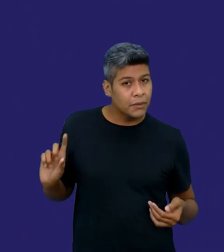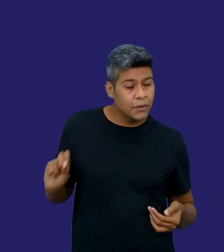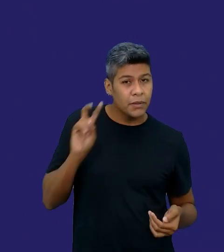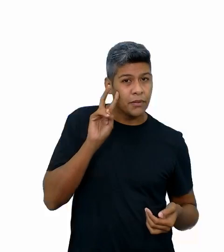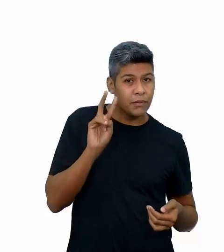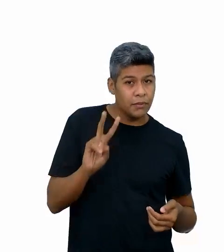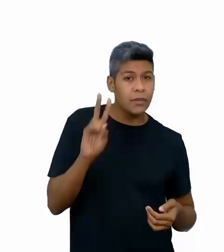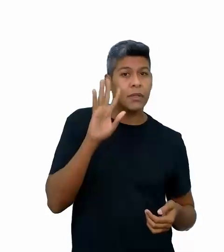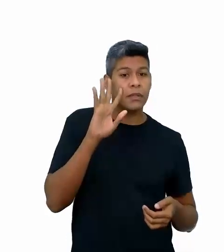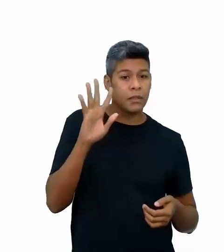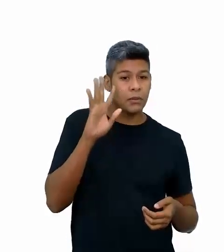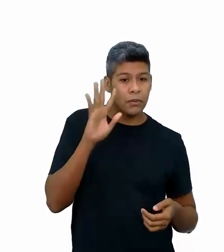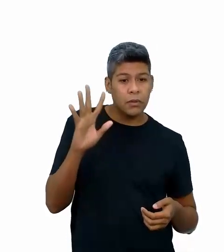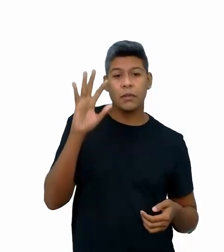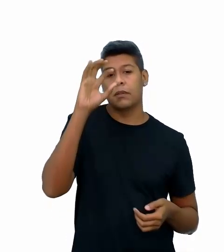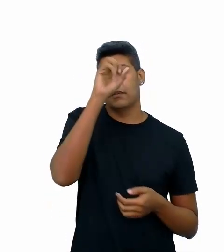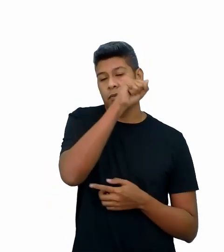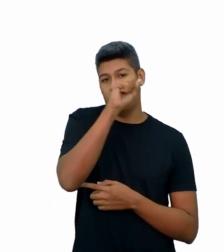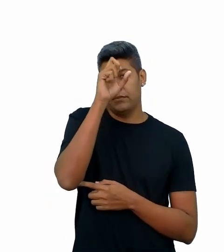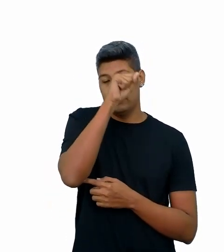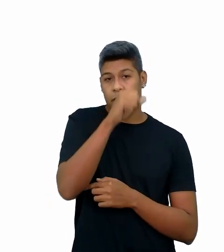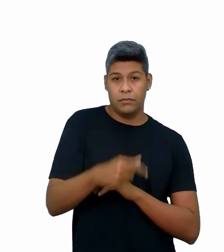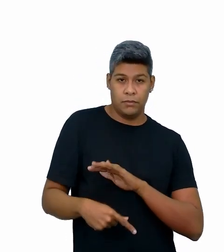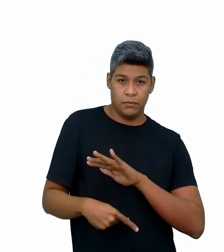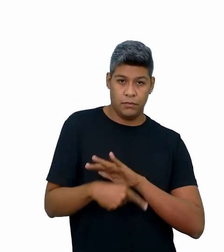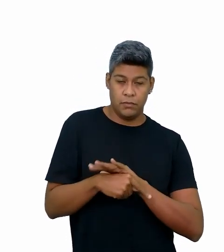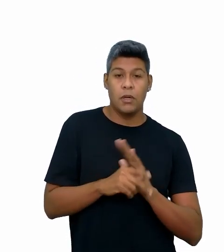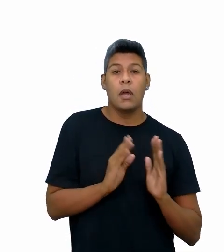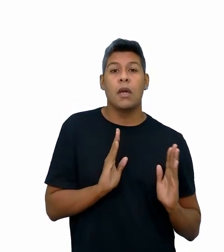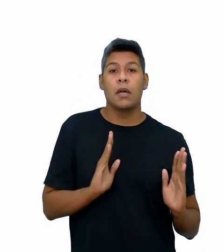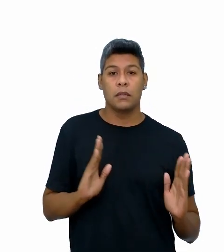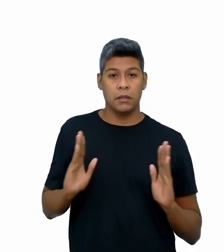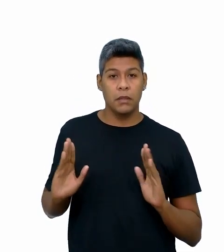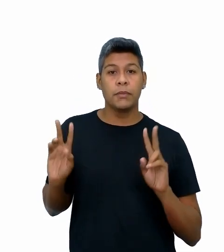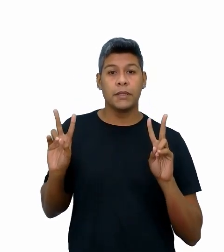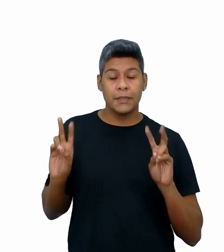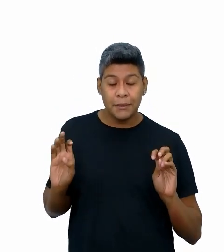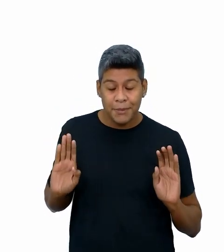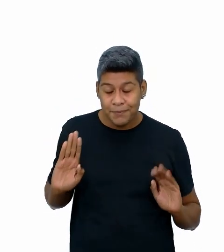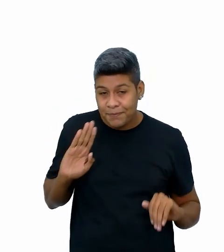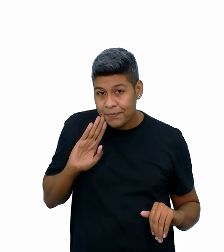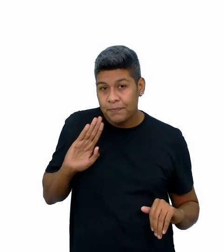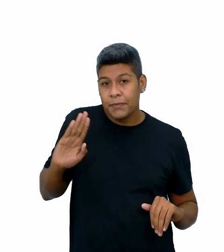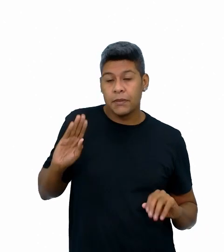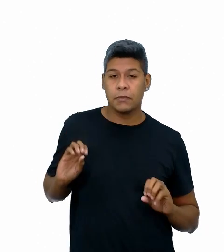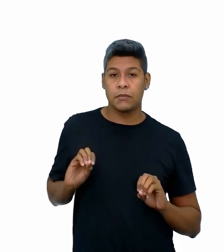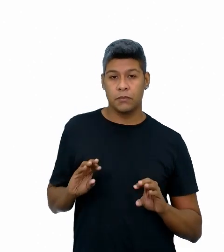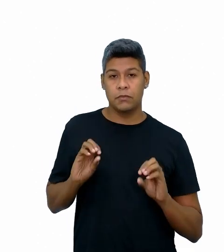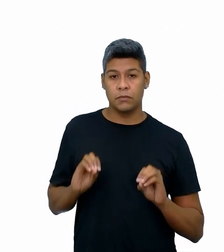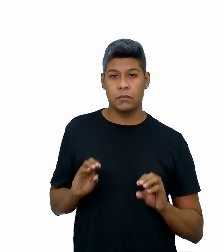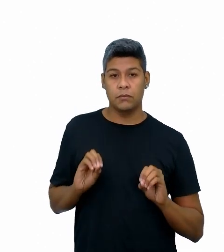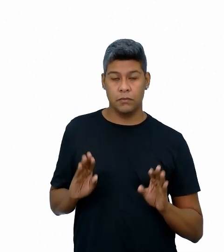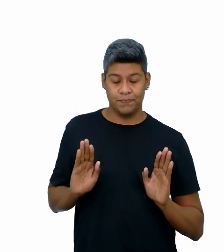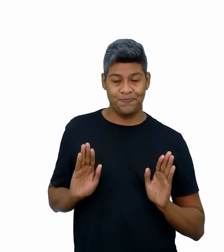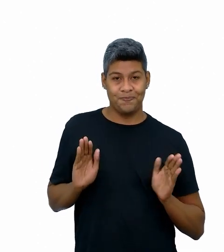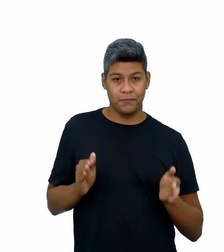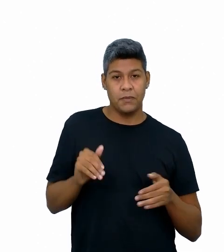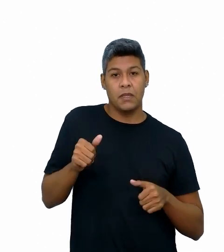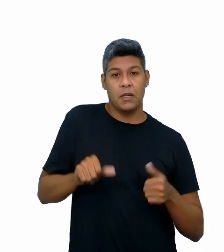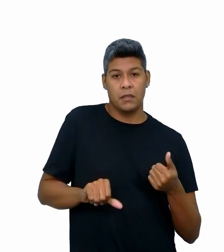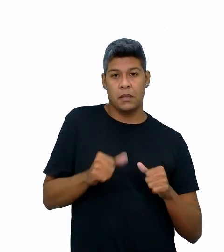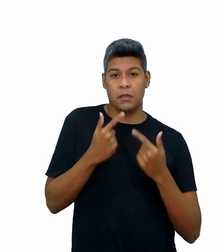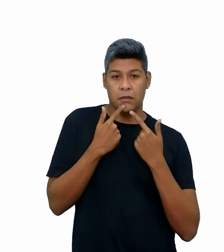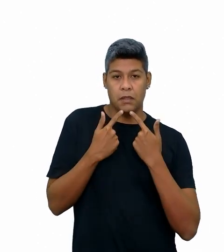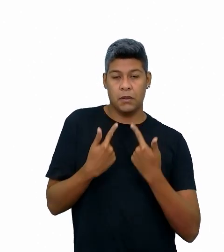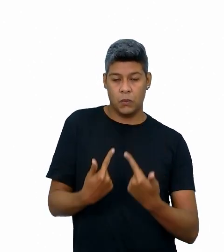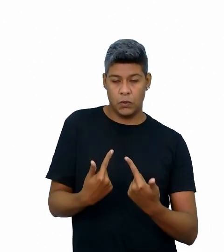aspectos teóricos apresentados na formação de etapa sobre o tema central do letramento, com enfoque na análise